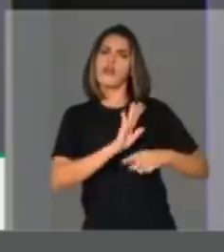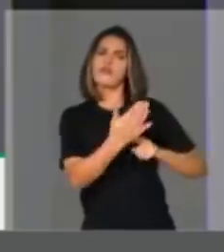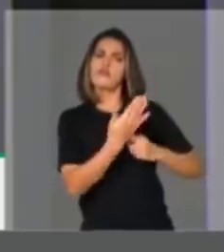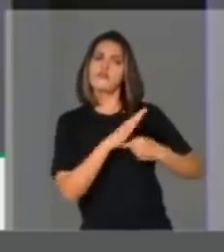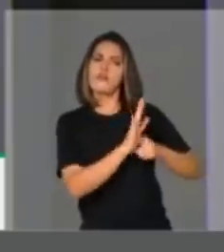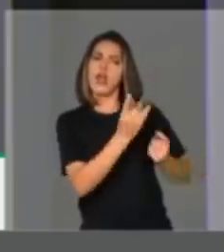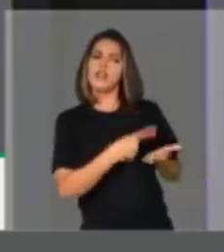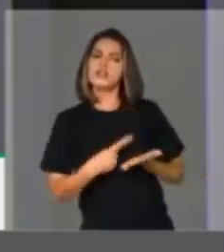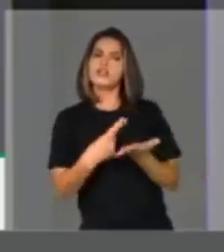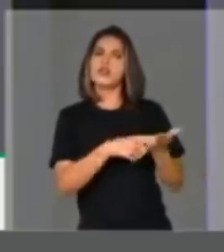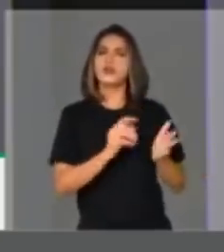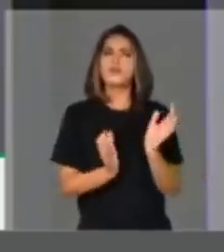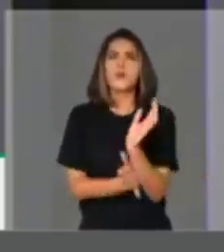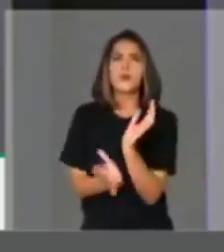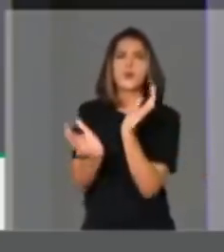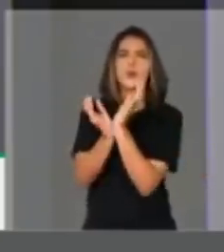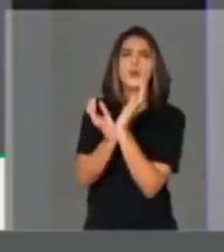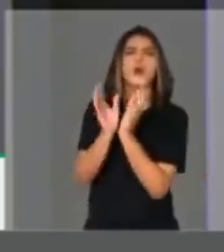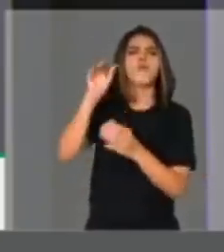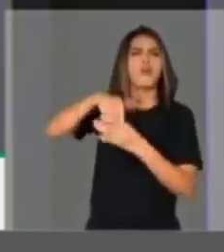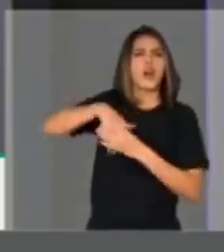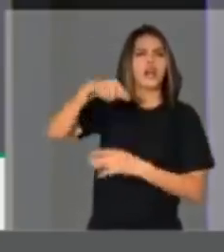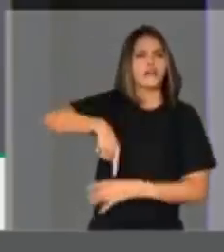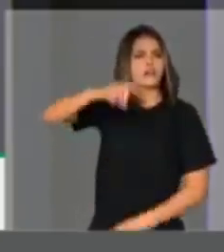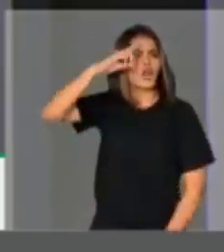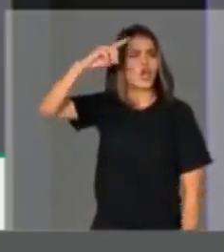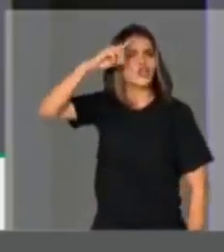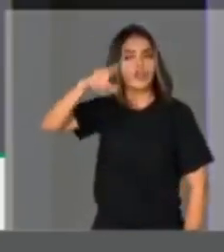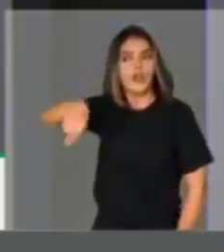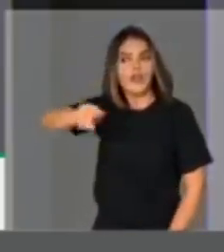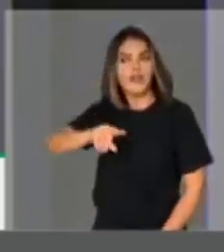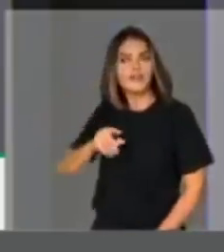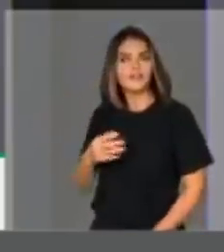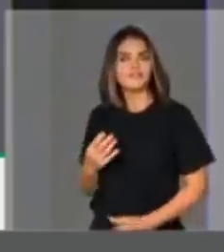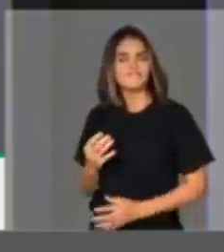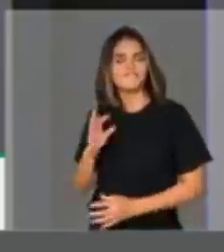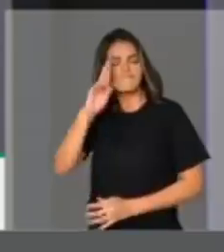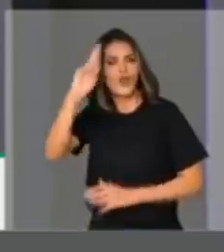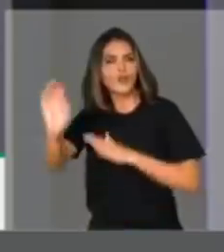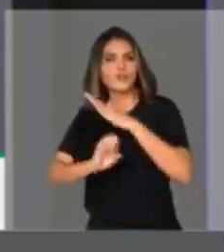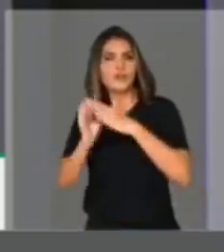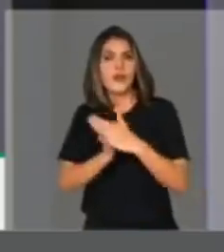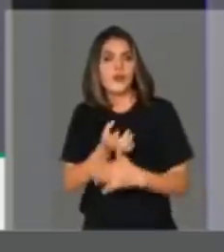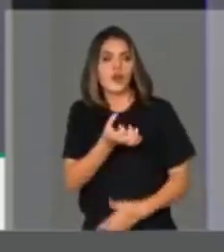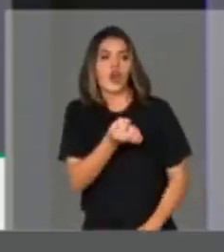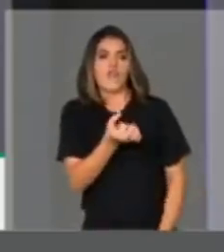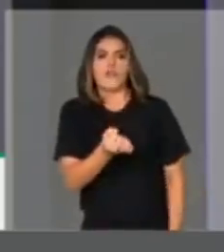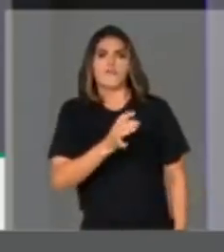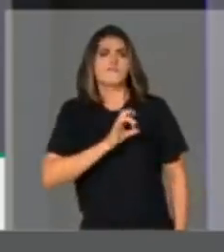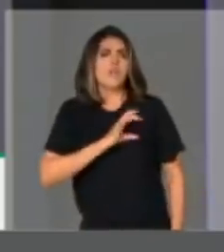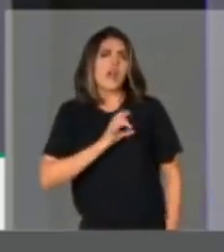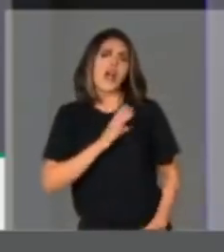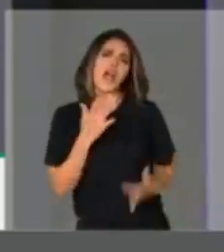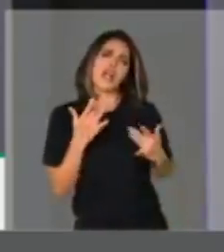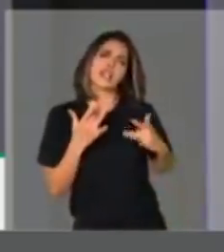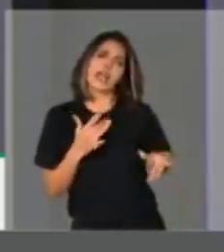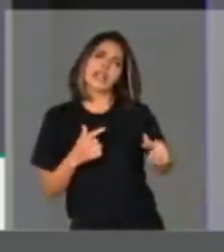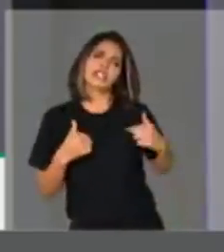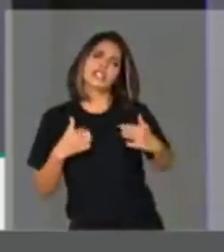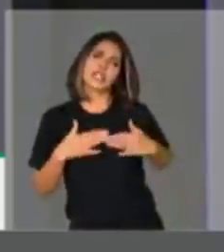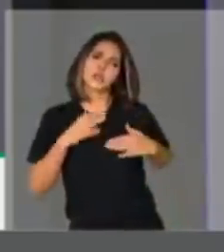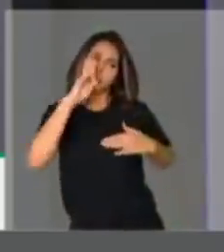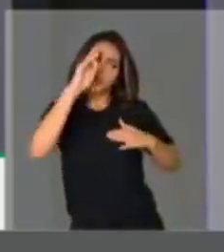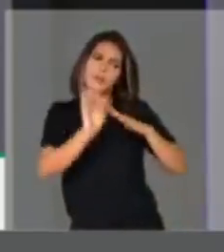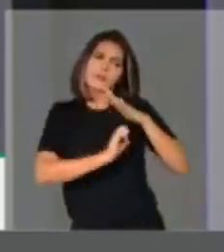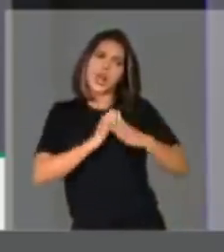a burocracia que é imposta e votada nessa casa todos os dias, tem medo e se acovarda. Ah, coitadinho de mim, eu sou